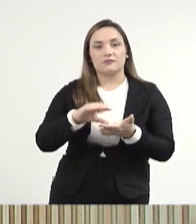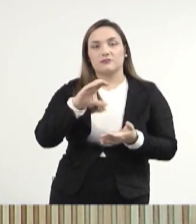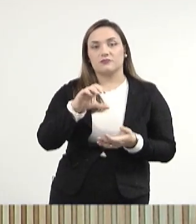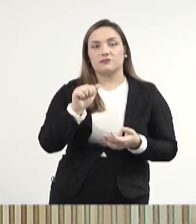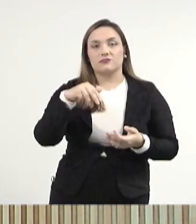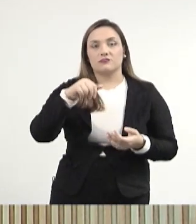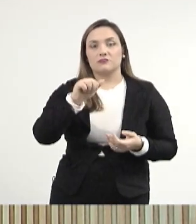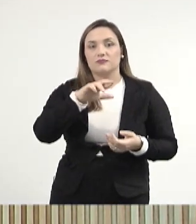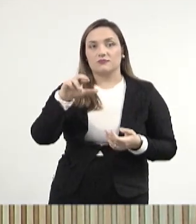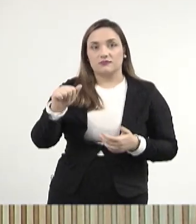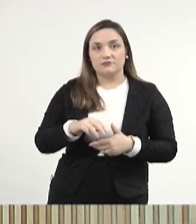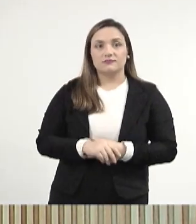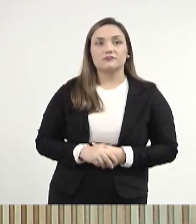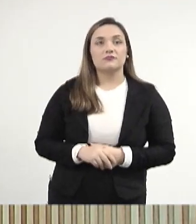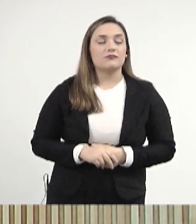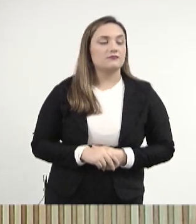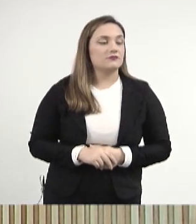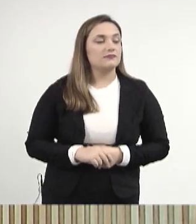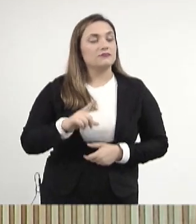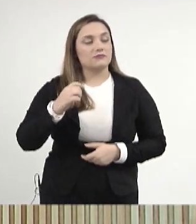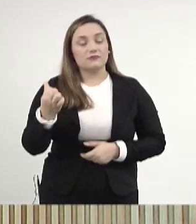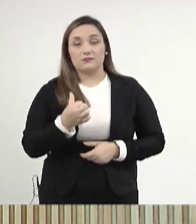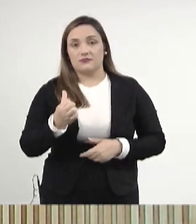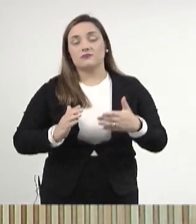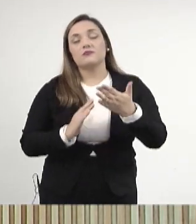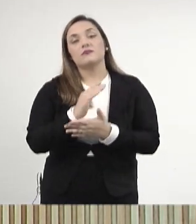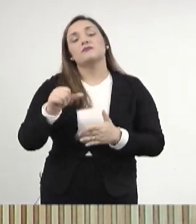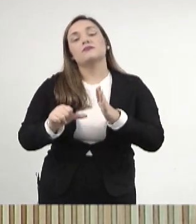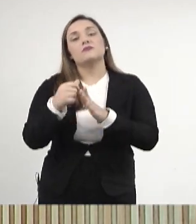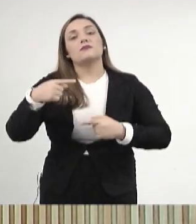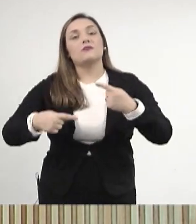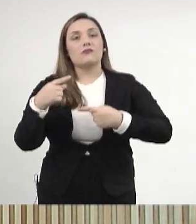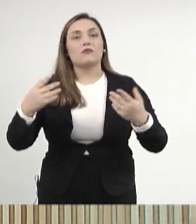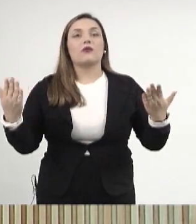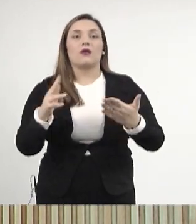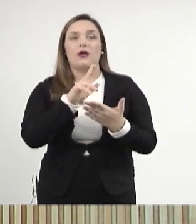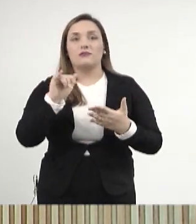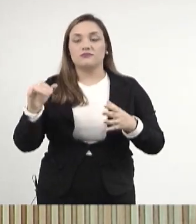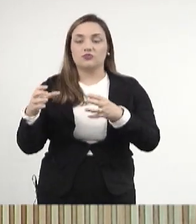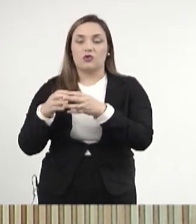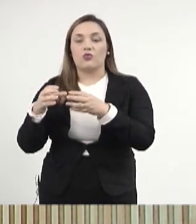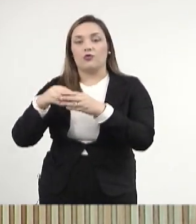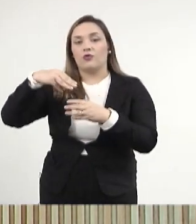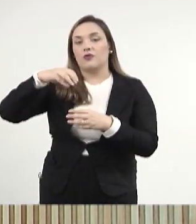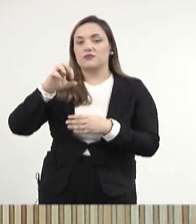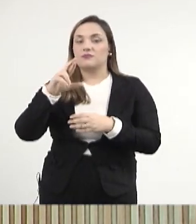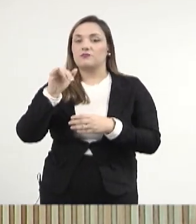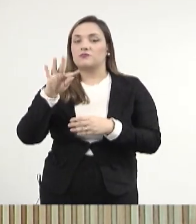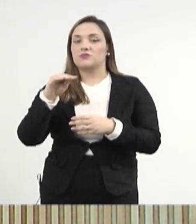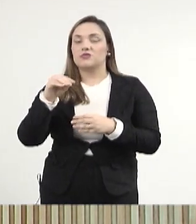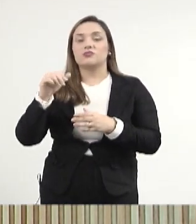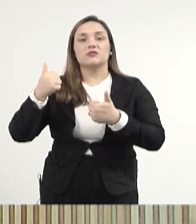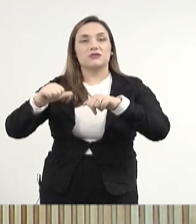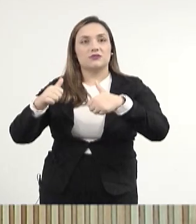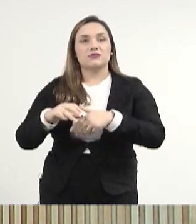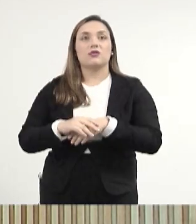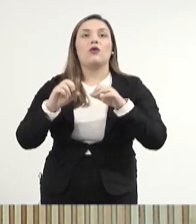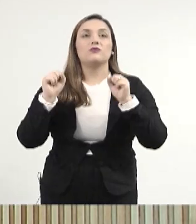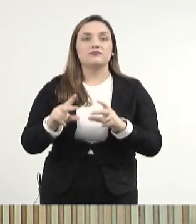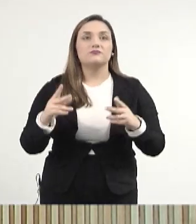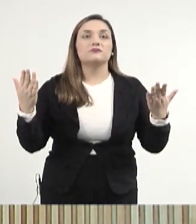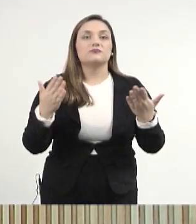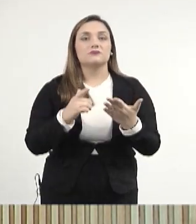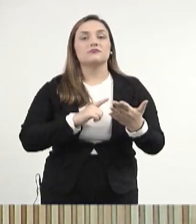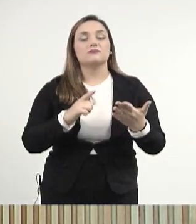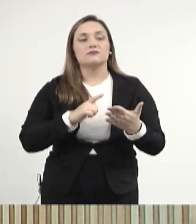Câmara. Então esse foi o sexto item, também aprovado em primeira discussão, vai para análise das comissões de mérito. Além desse projeto,